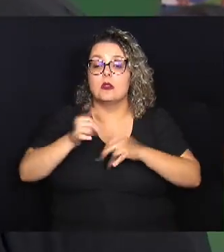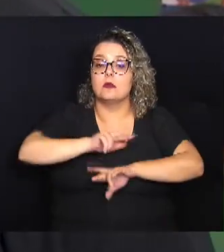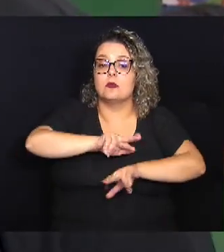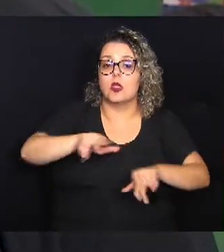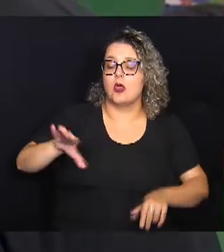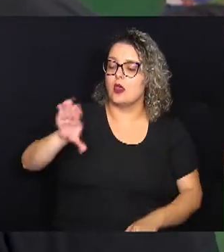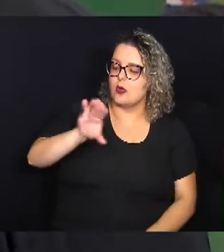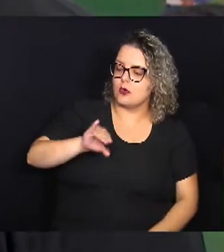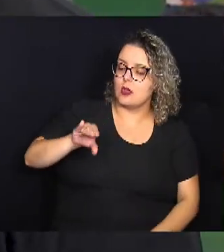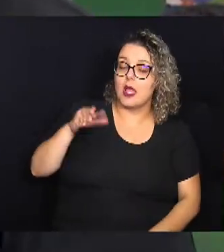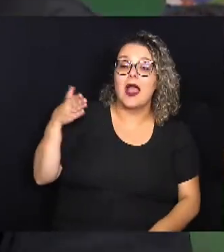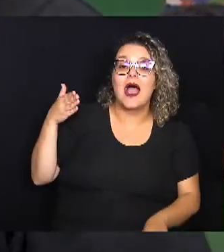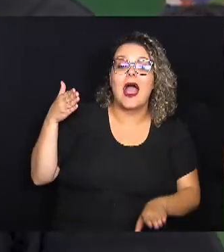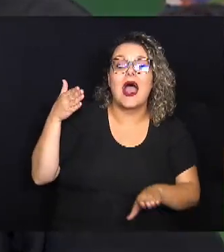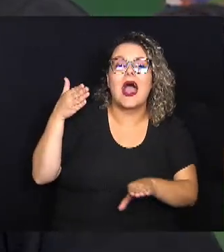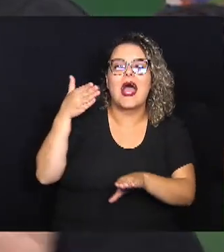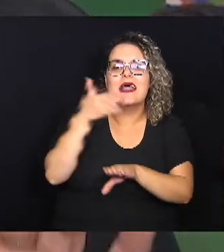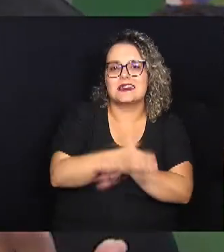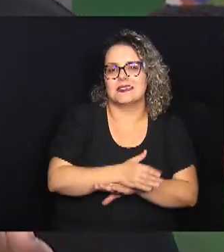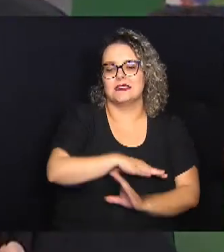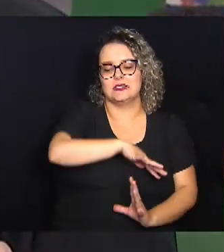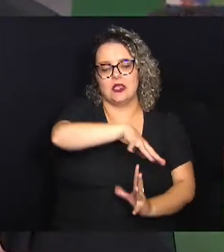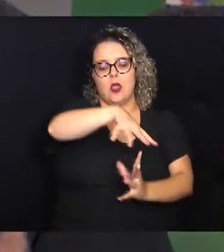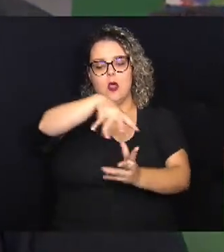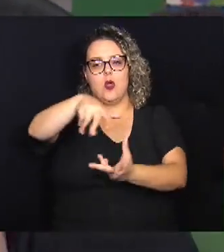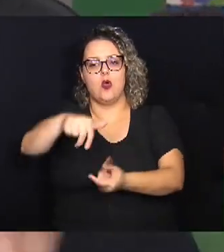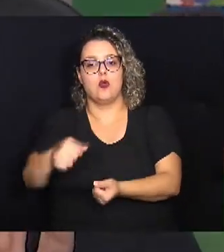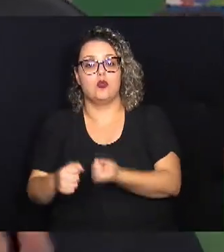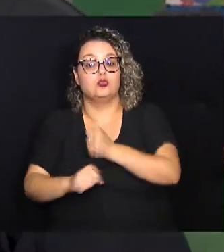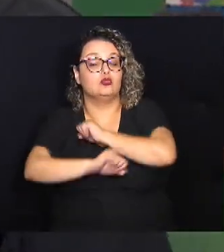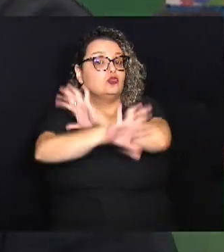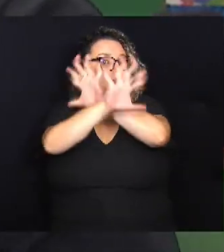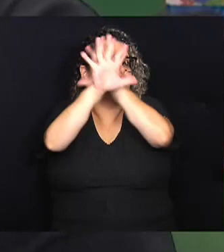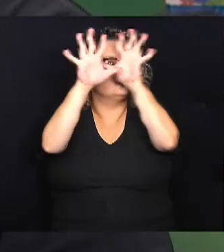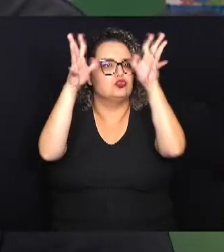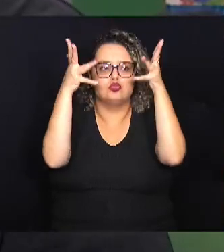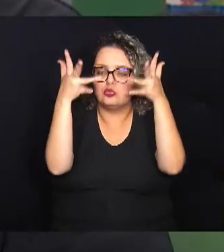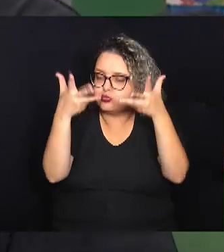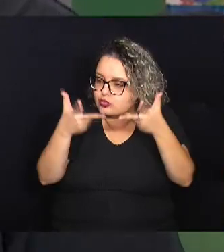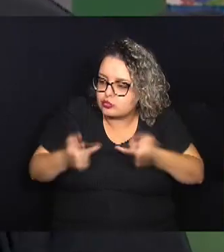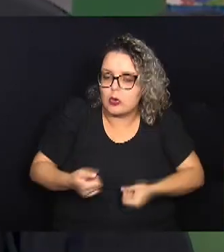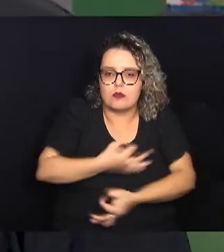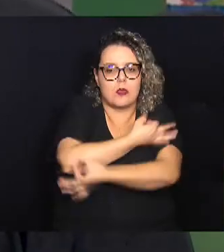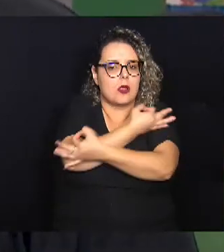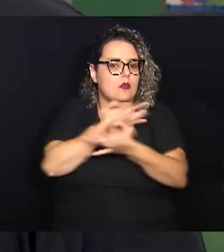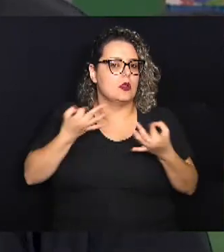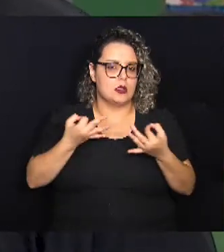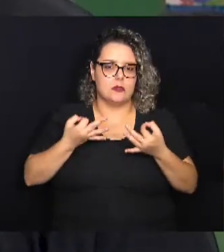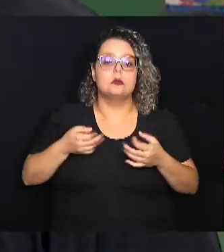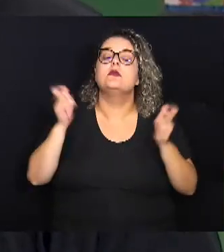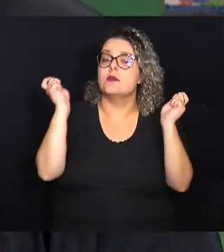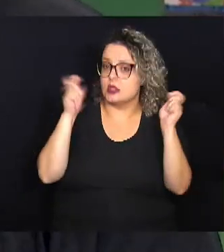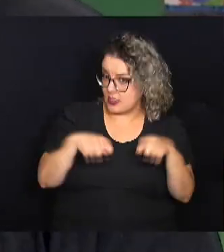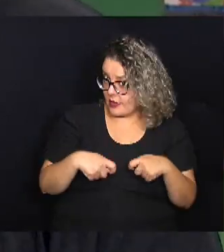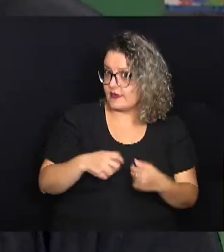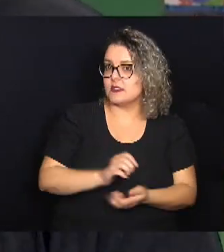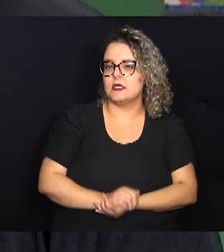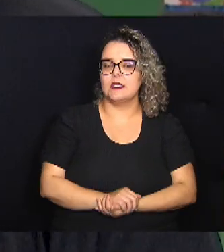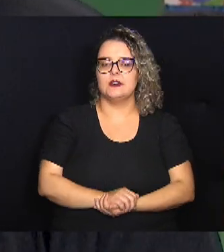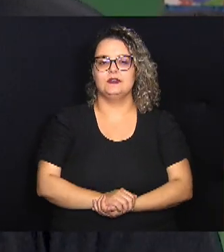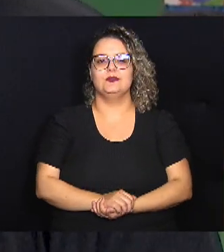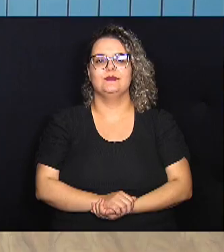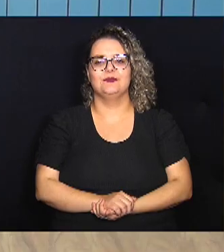fantoche acessa esse mundo de uma maneira plena, perfeita e muito eficiente.